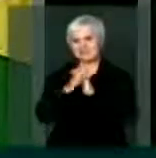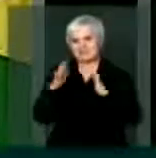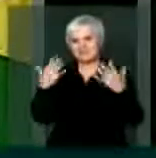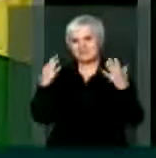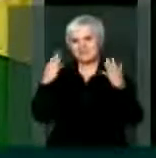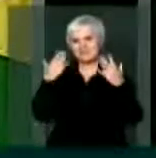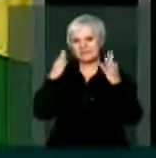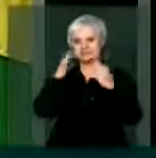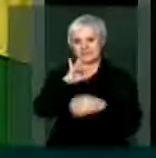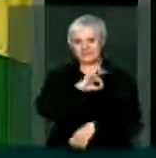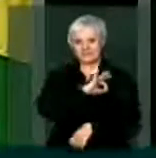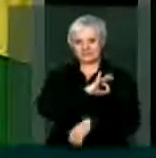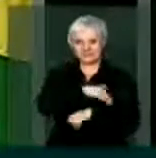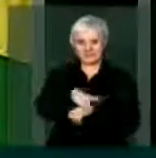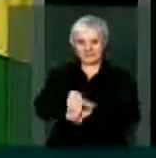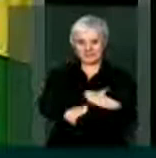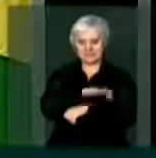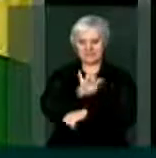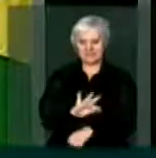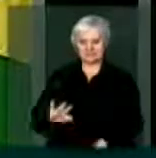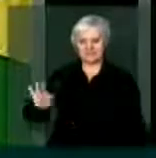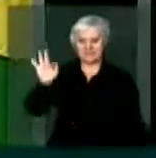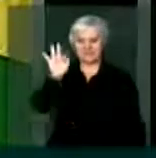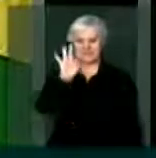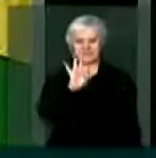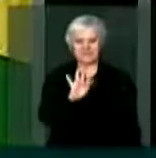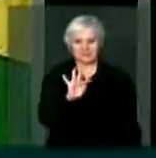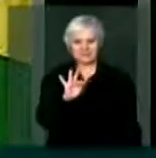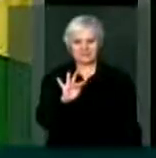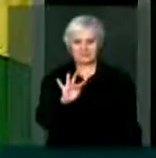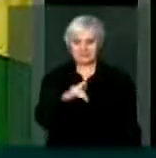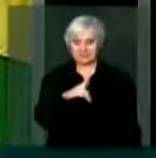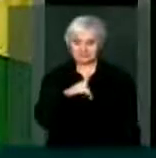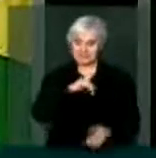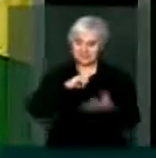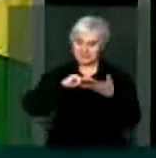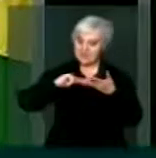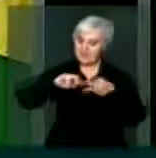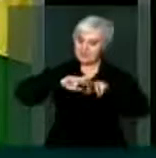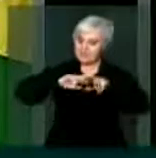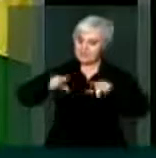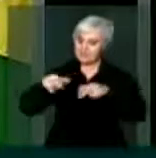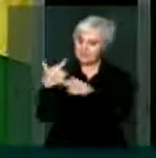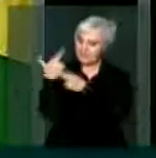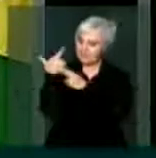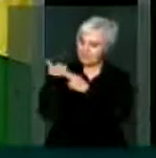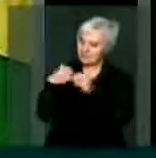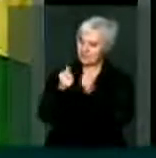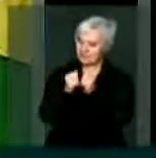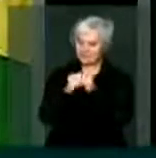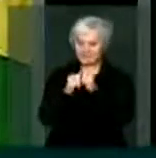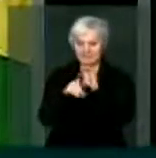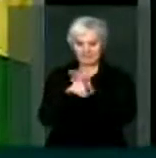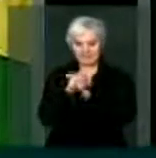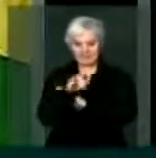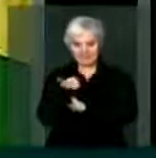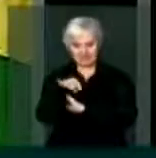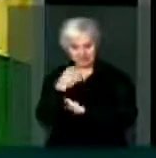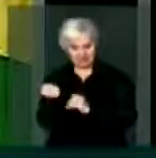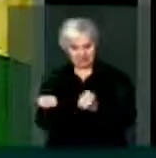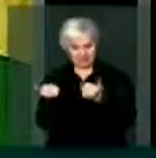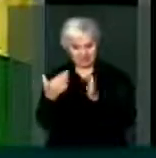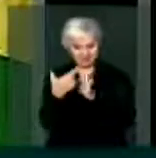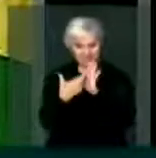homenagem à Polícia Rodoviária Federal. Com as respectivas competências determinadas pela União, o